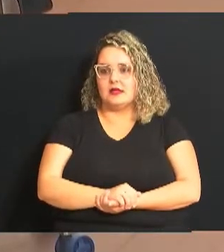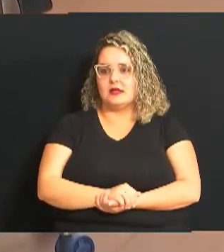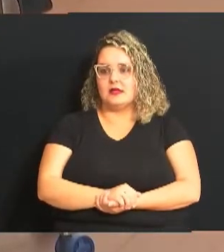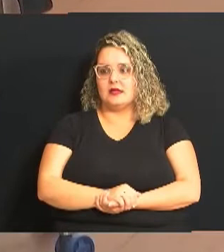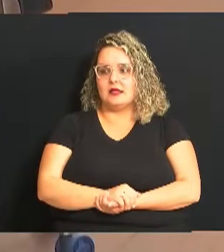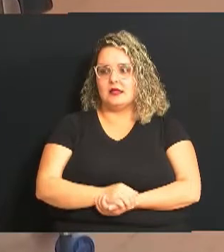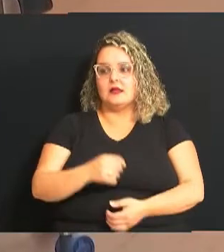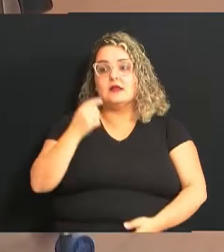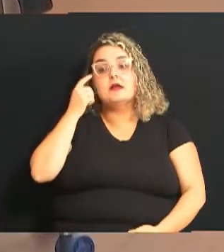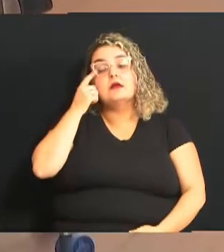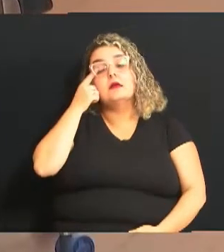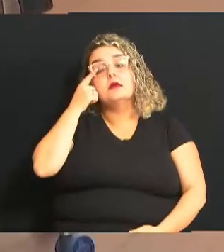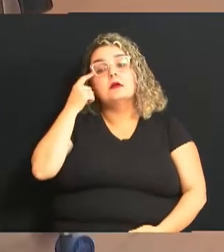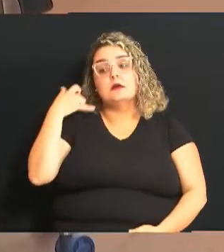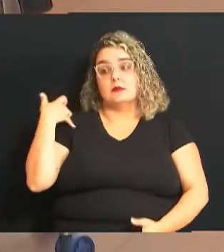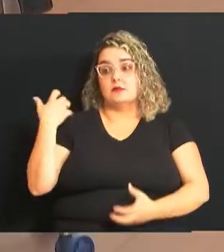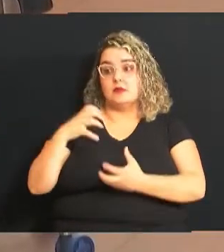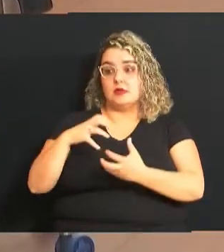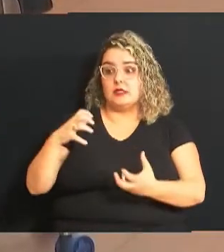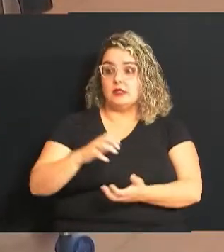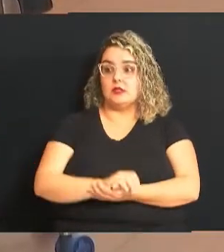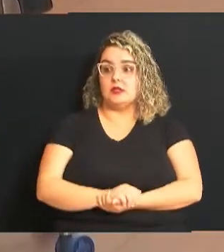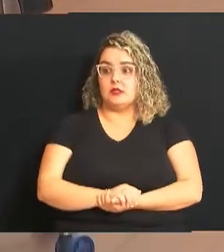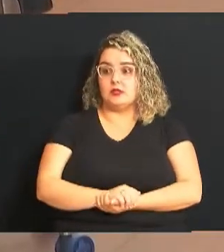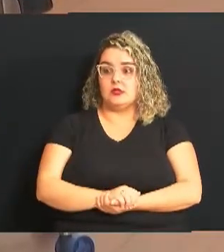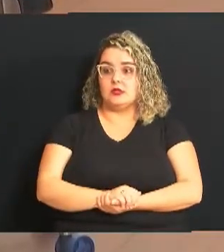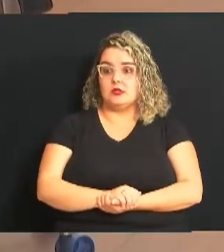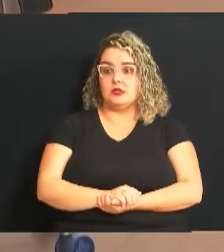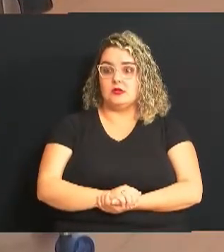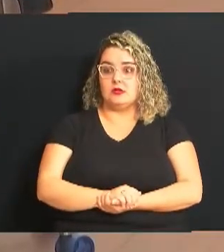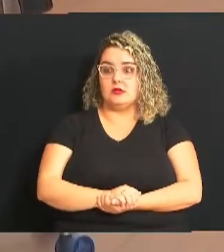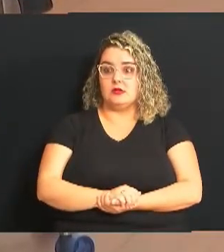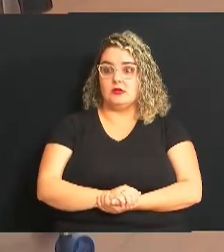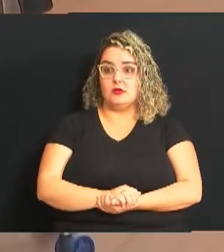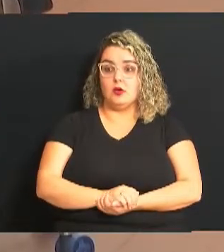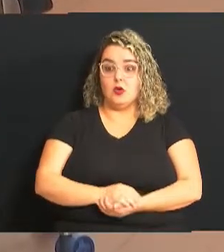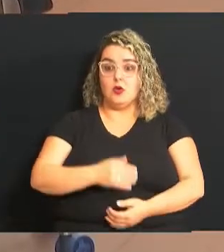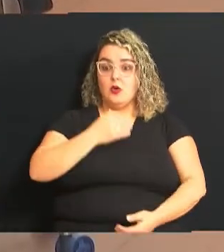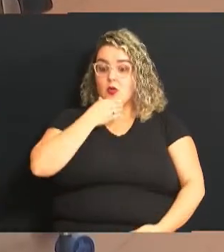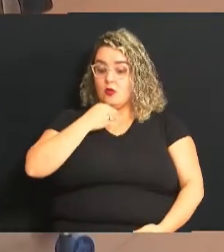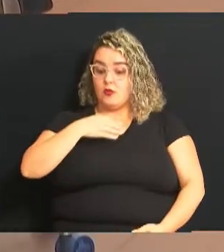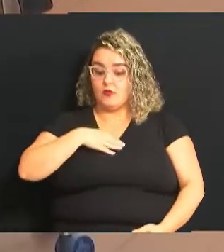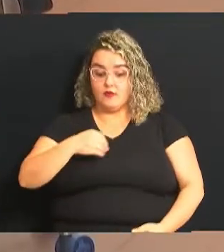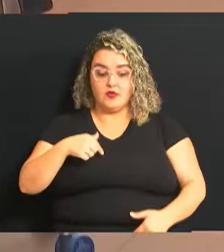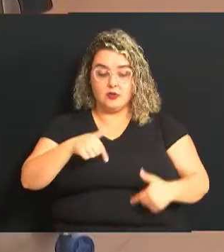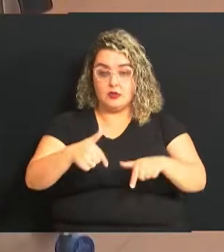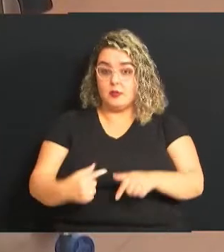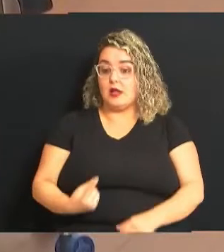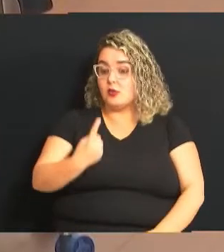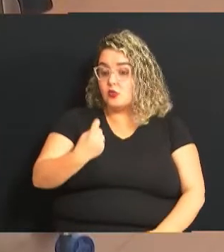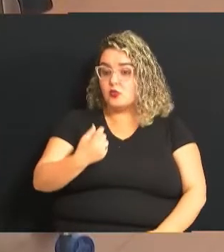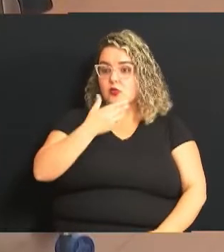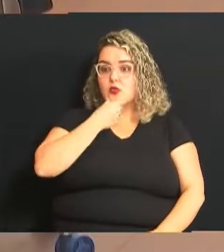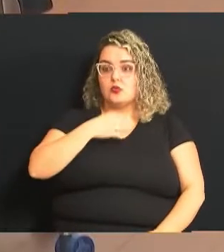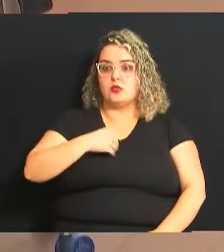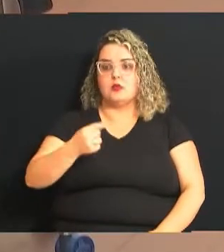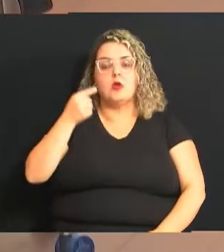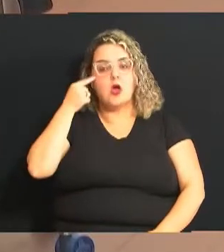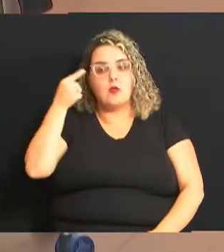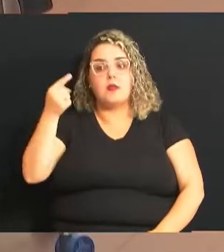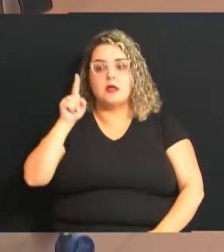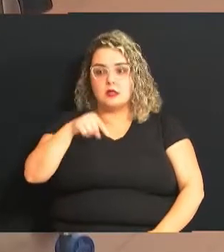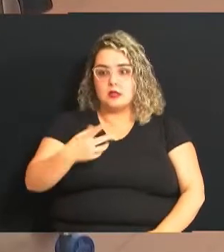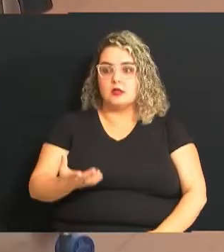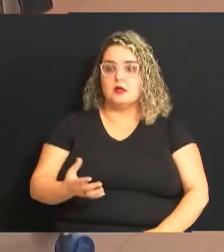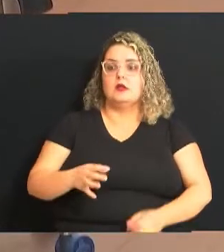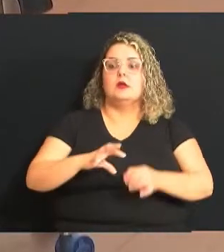pessoa idosa, o filho trabalha, ele só tem um filho. Então, foi pensando nisso,